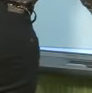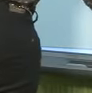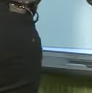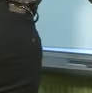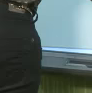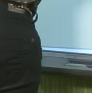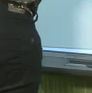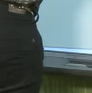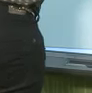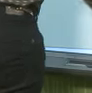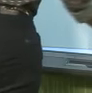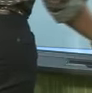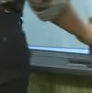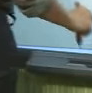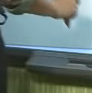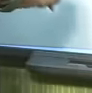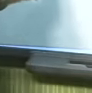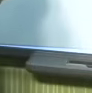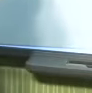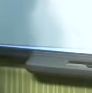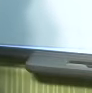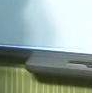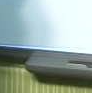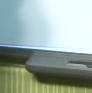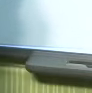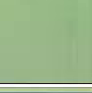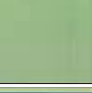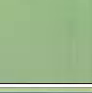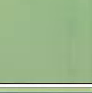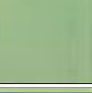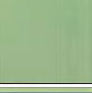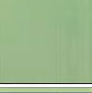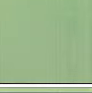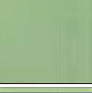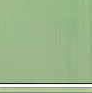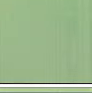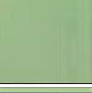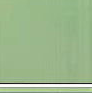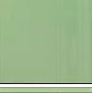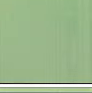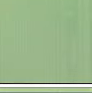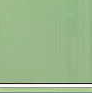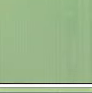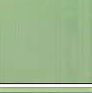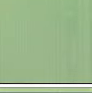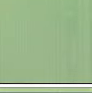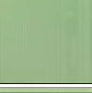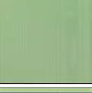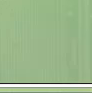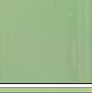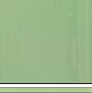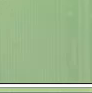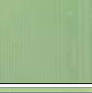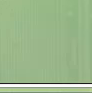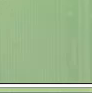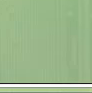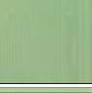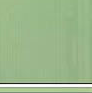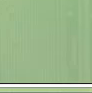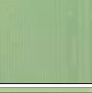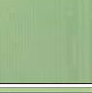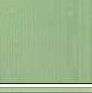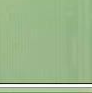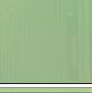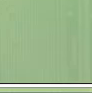teoria do agir comunicativo aplicado à ética. Ele pressupõe que o homem constrói a